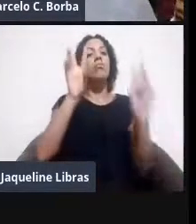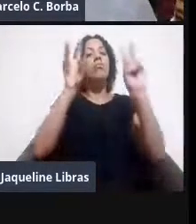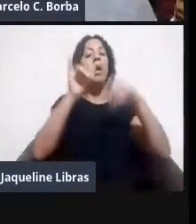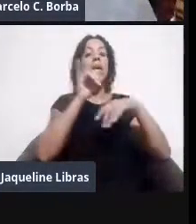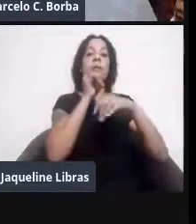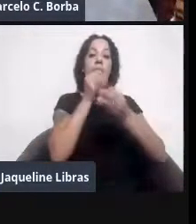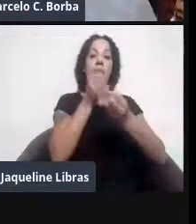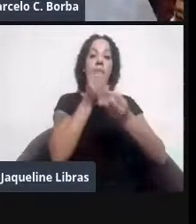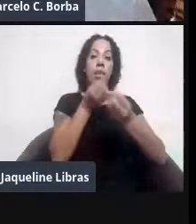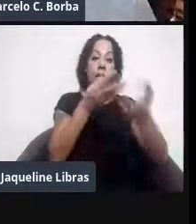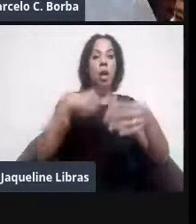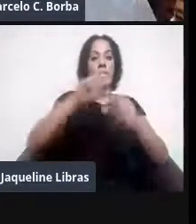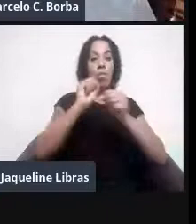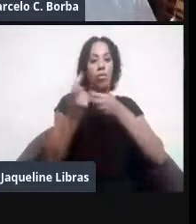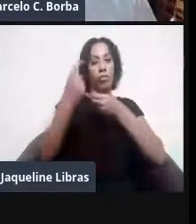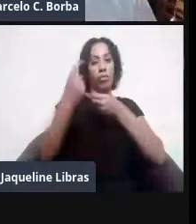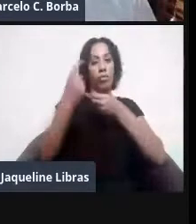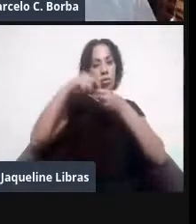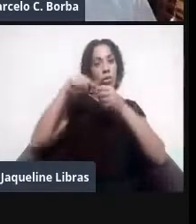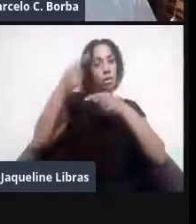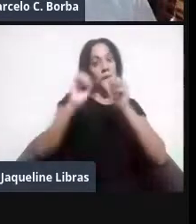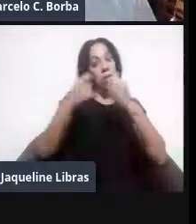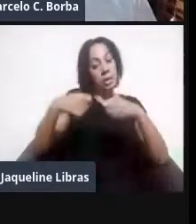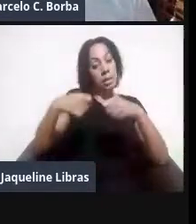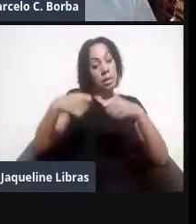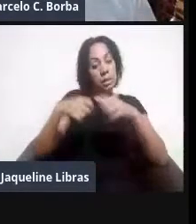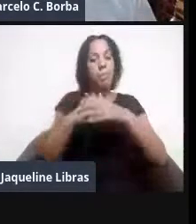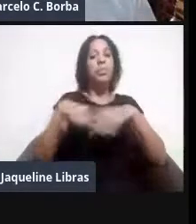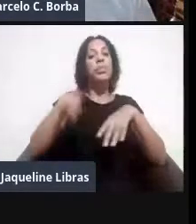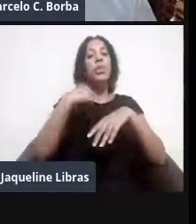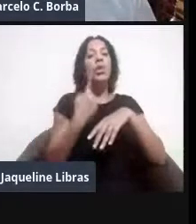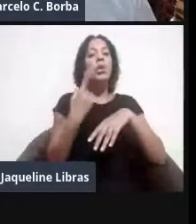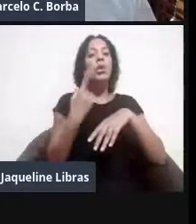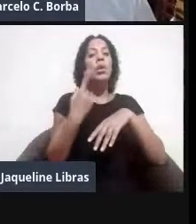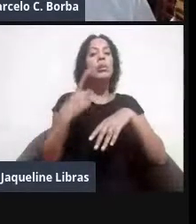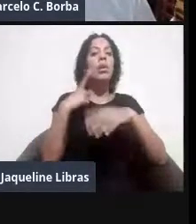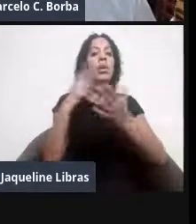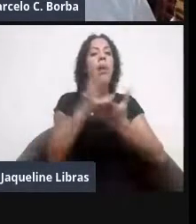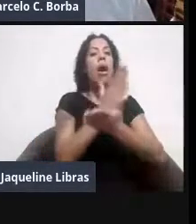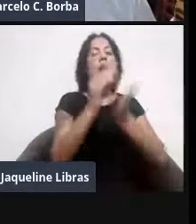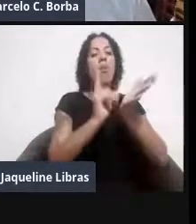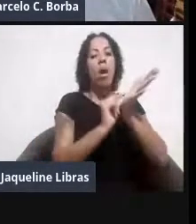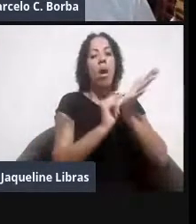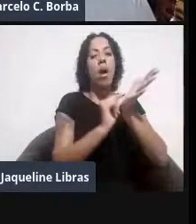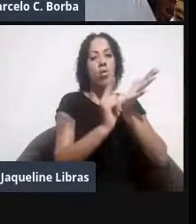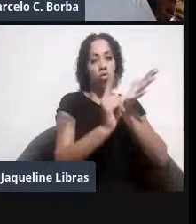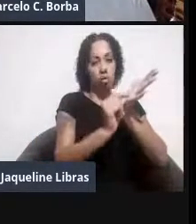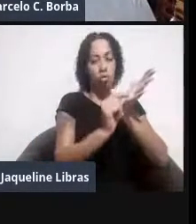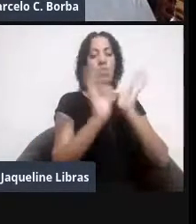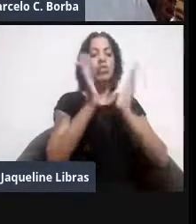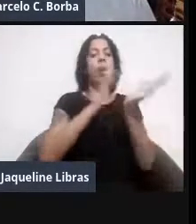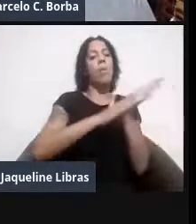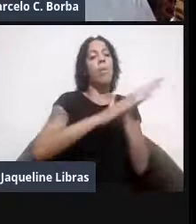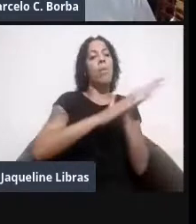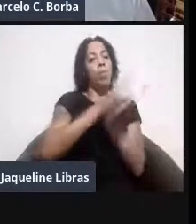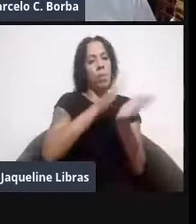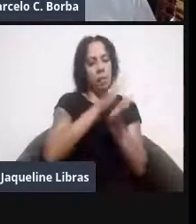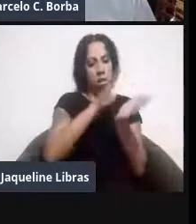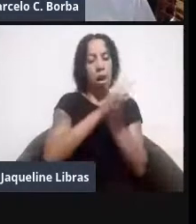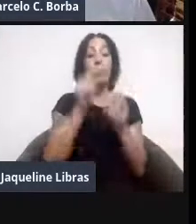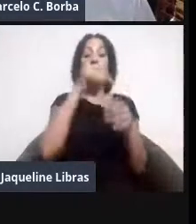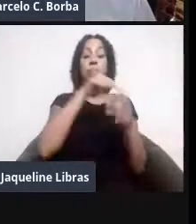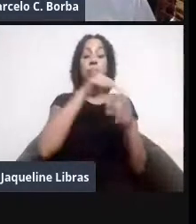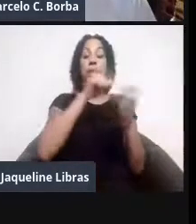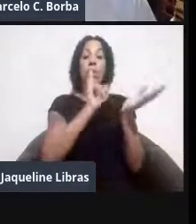gente pode retomar, se for o caso, nós temos alguns artigos que foram já publicados e nesses